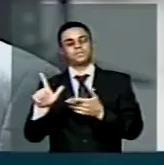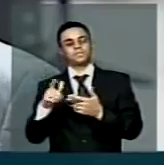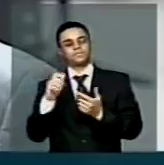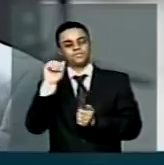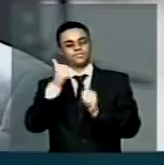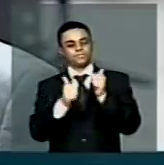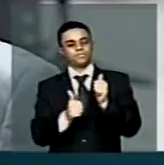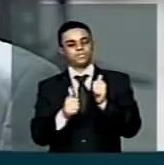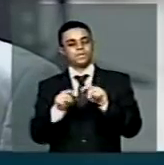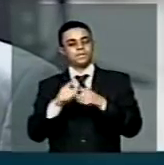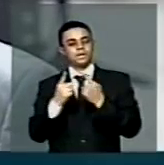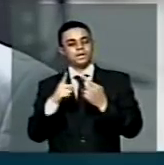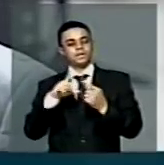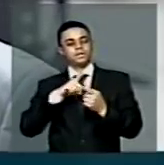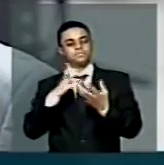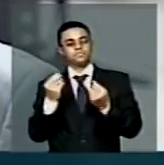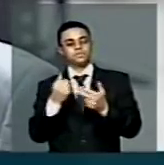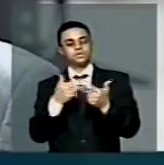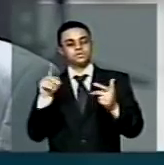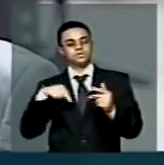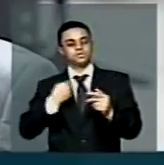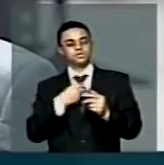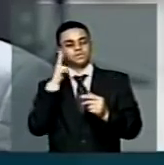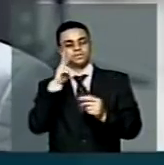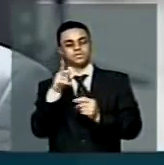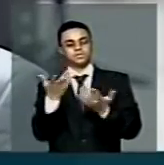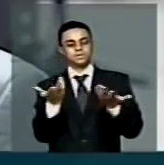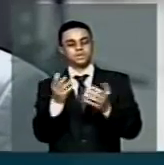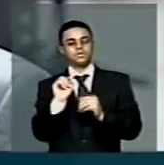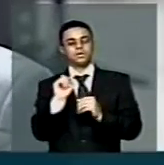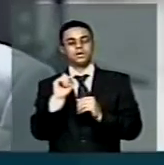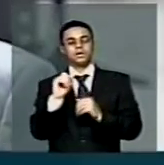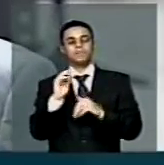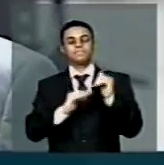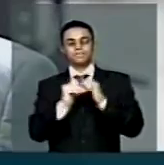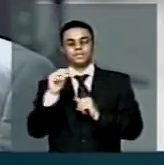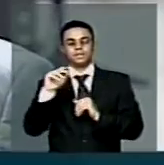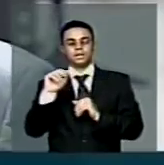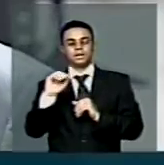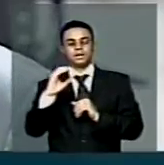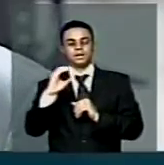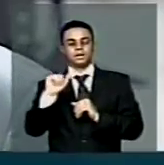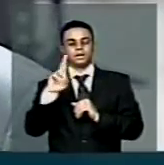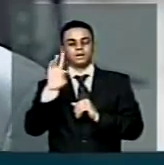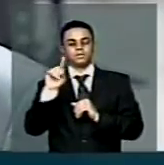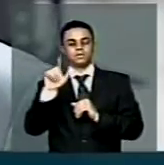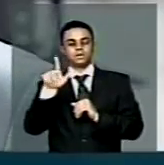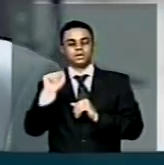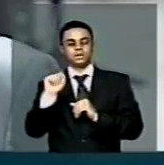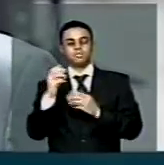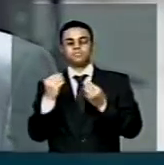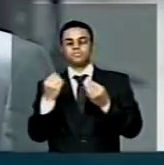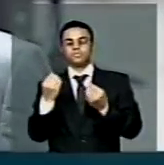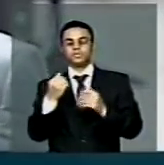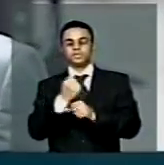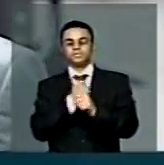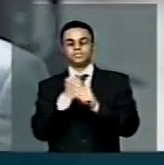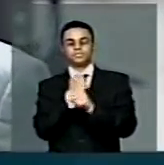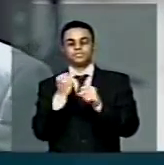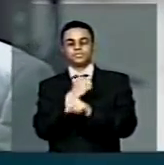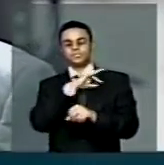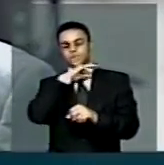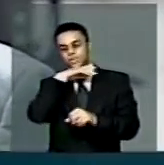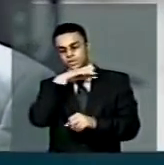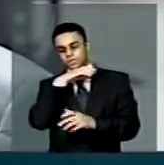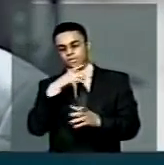muita atividade de cartola, muita obra desnecessária, como,